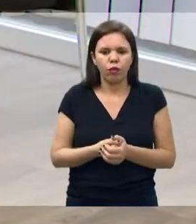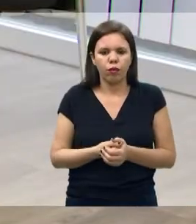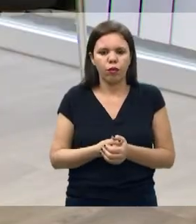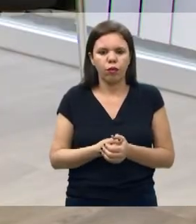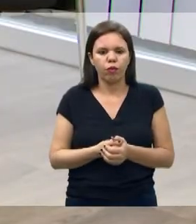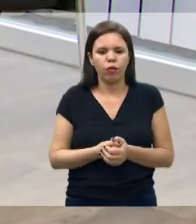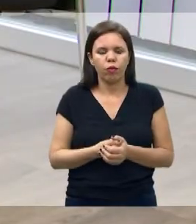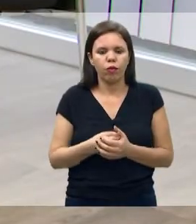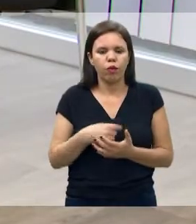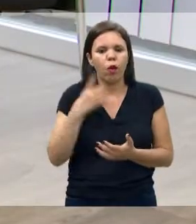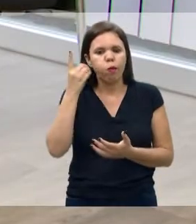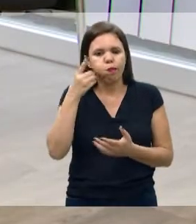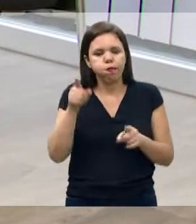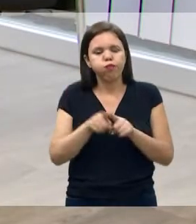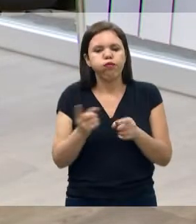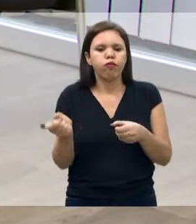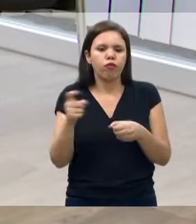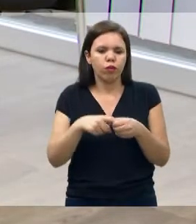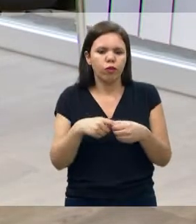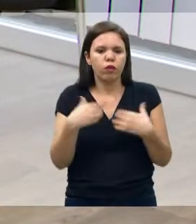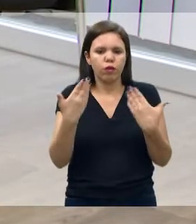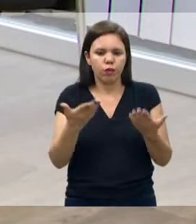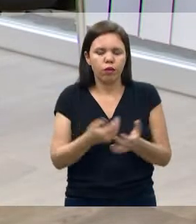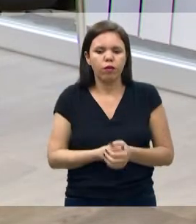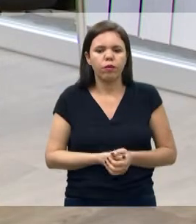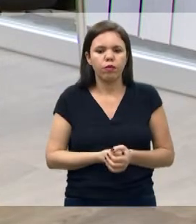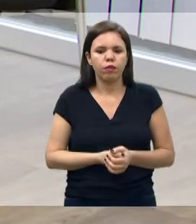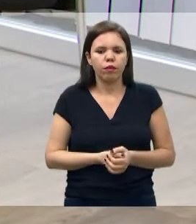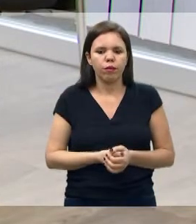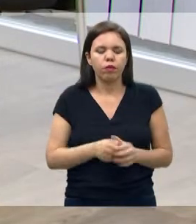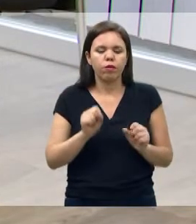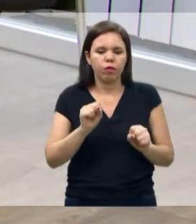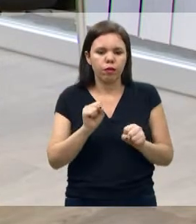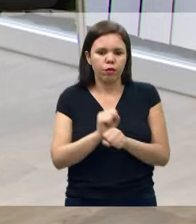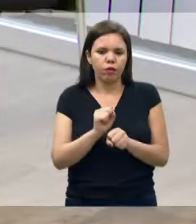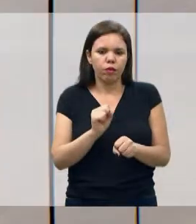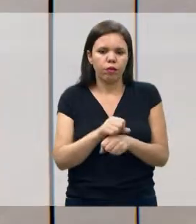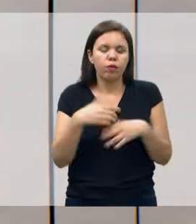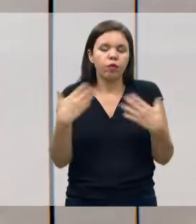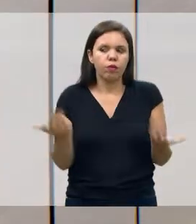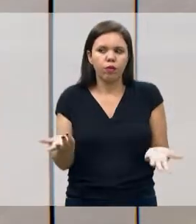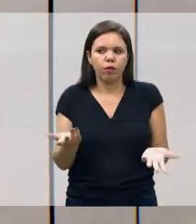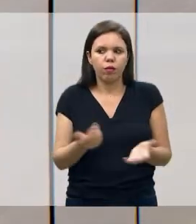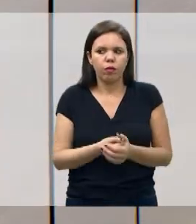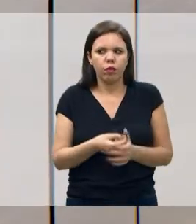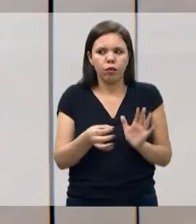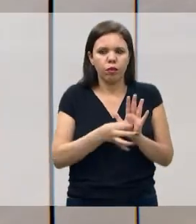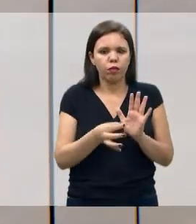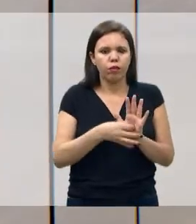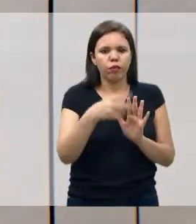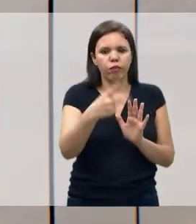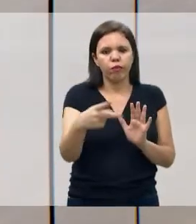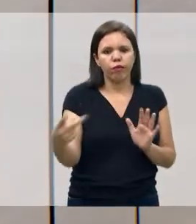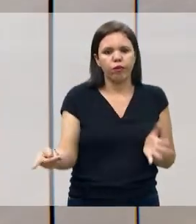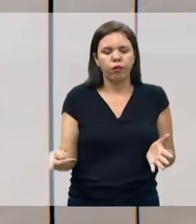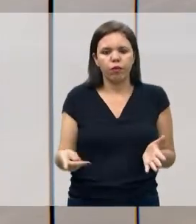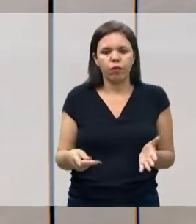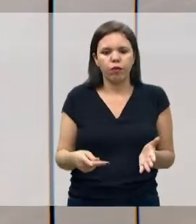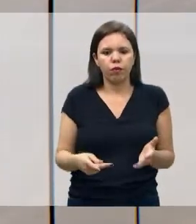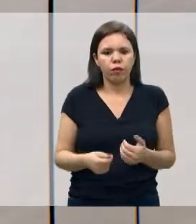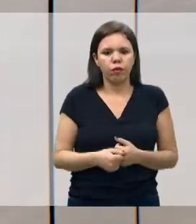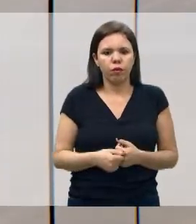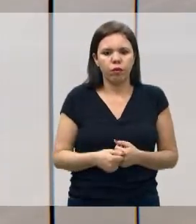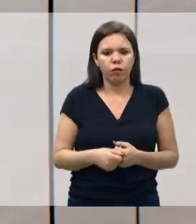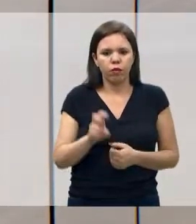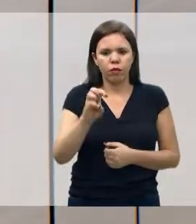para o deputados, Congresso né? agora. Vai voltar. Esperemos aí e de que forma, na opinião de vocês, daqui a pouco a gente tem ainda